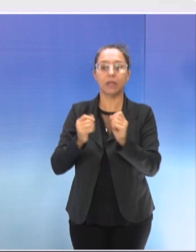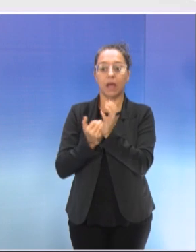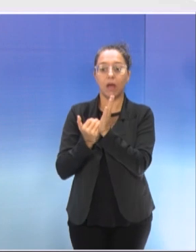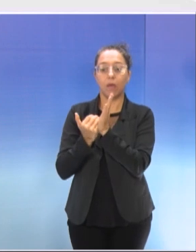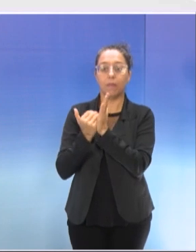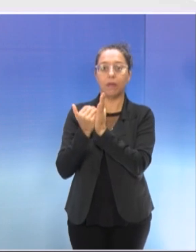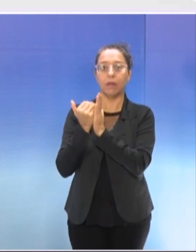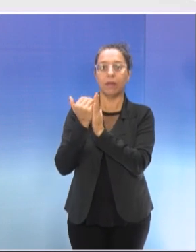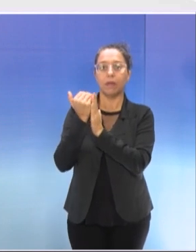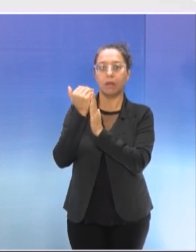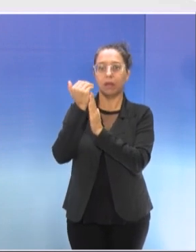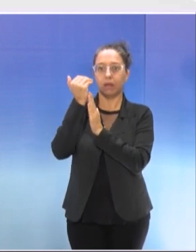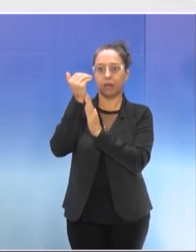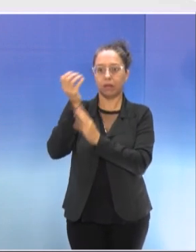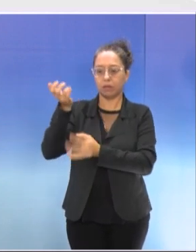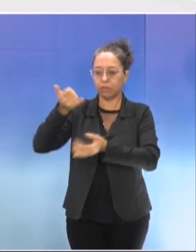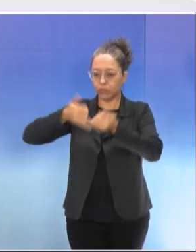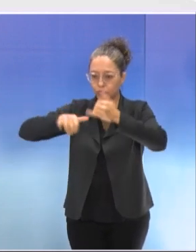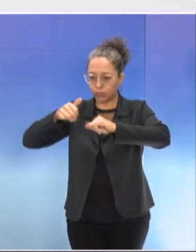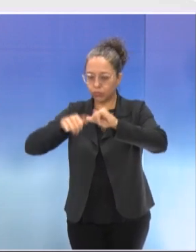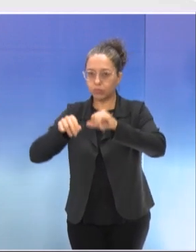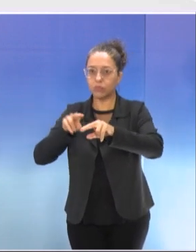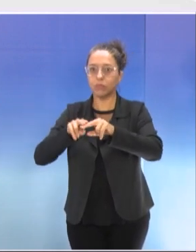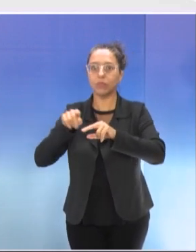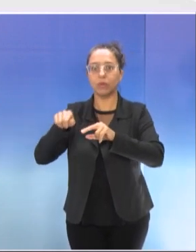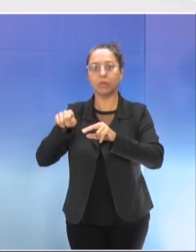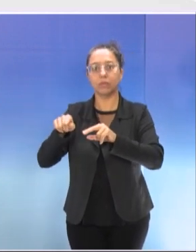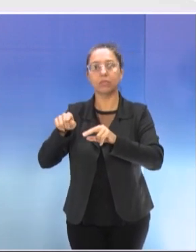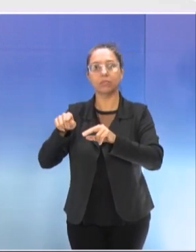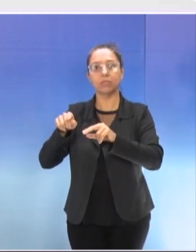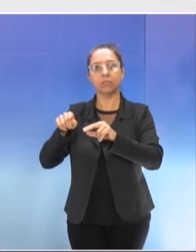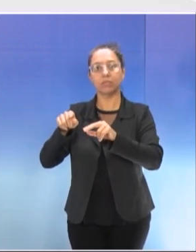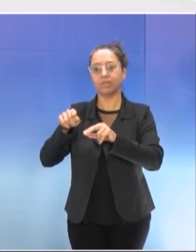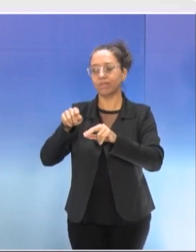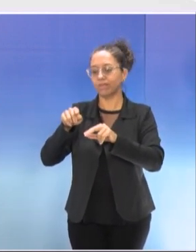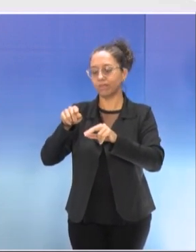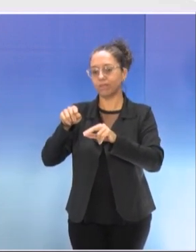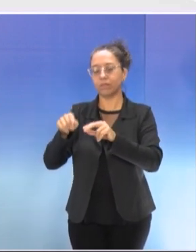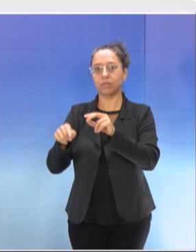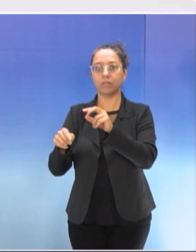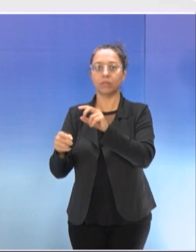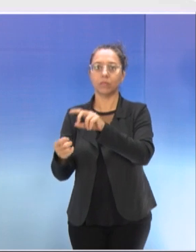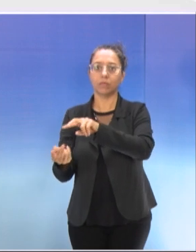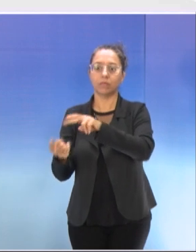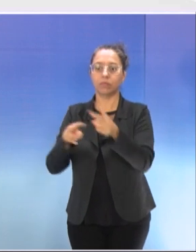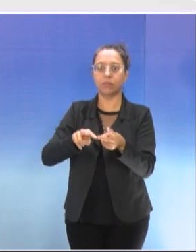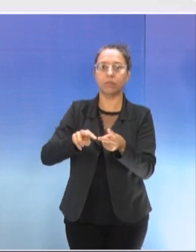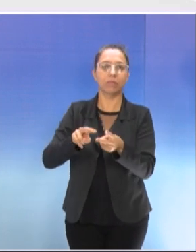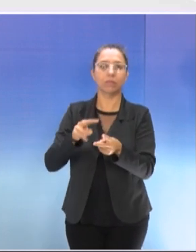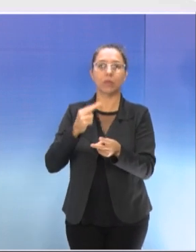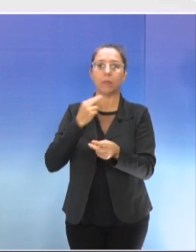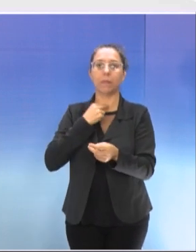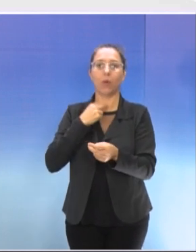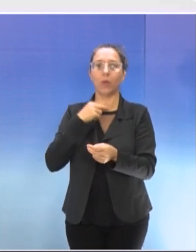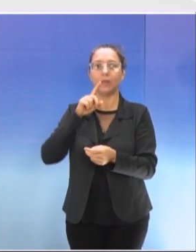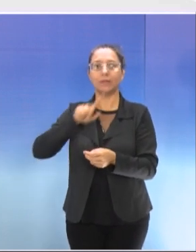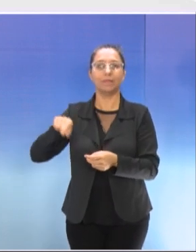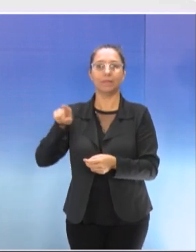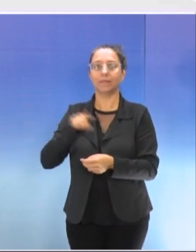da volatilidade do solvente pela adição do produto. Também é um distrator, porque não pode haver